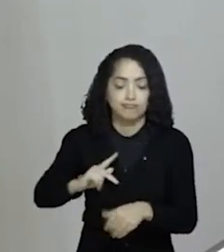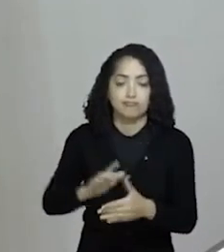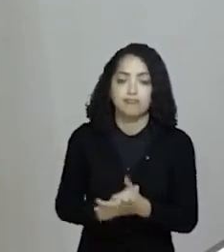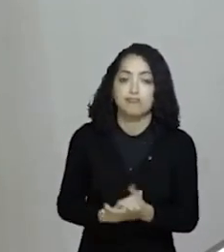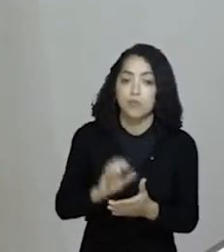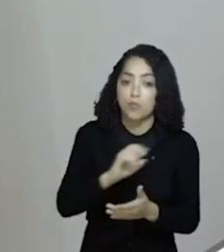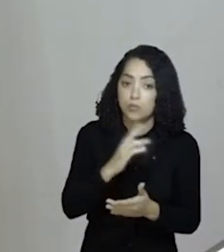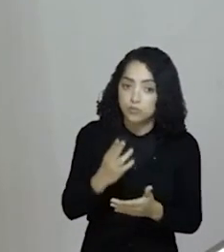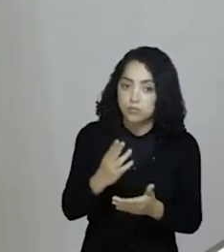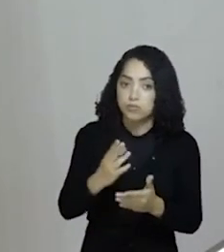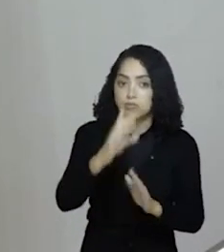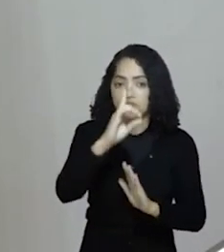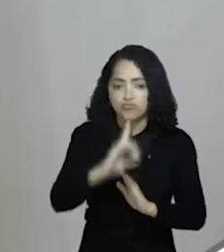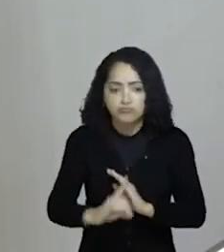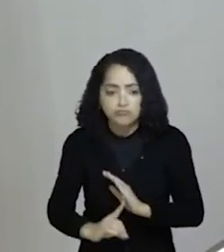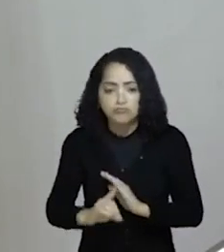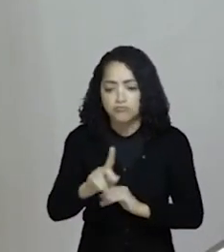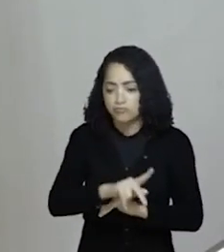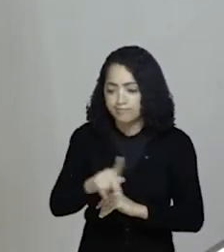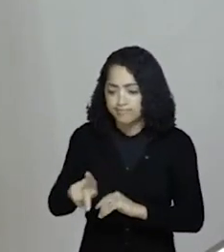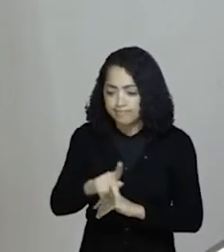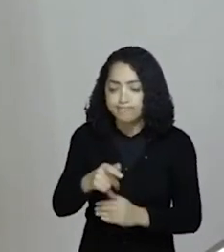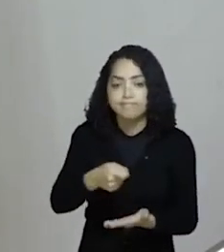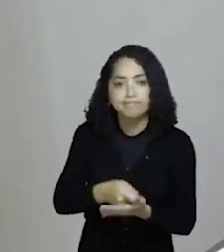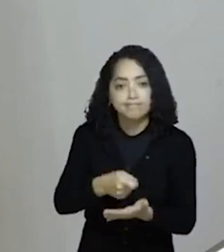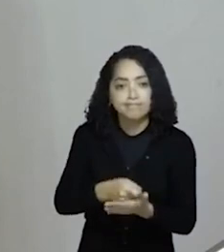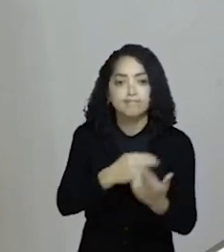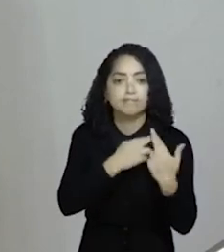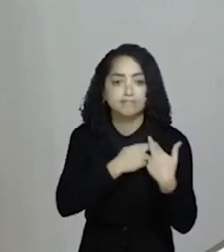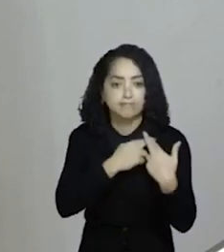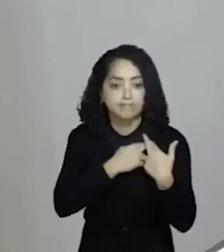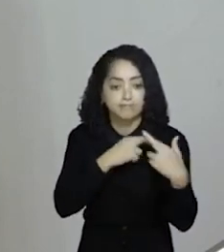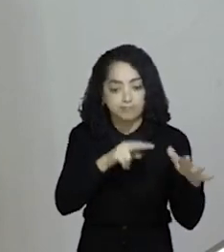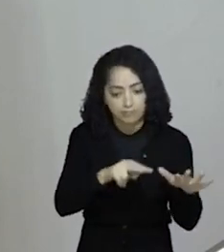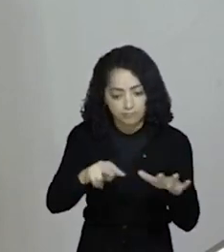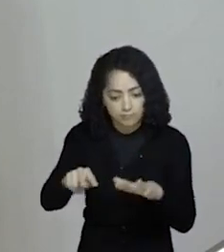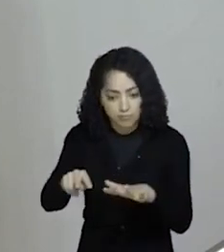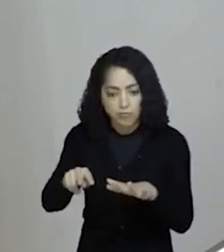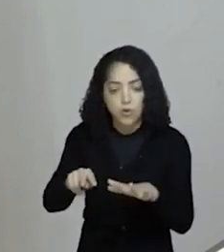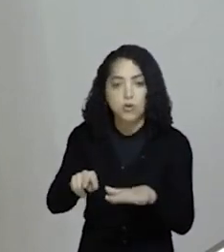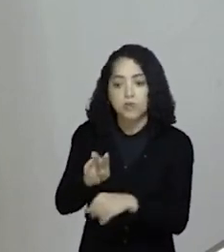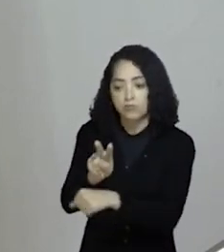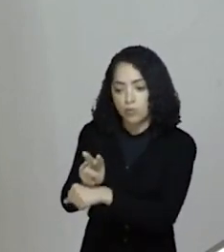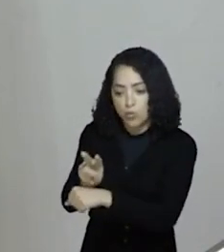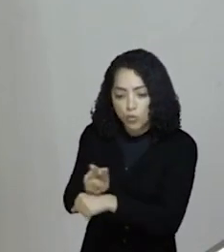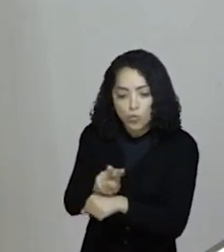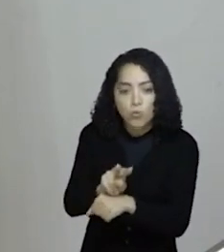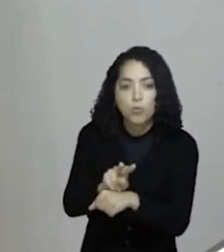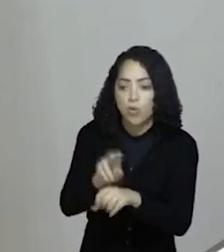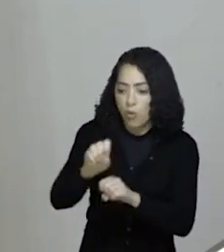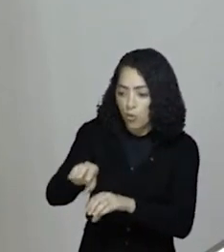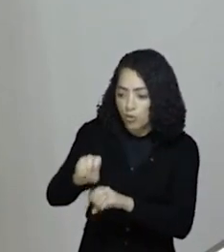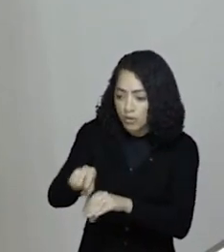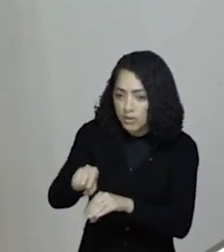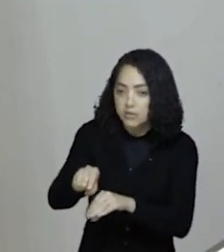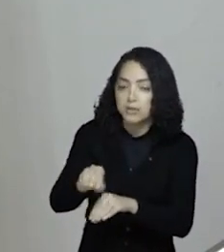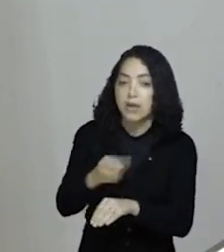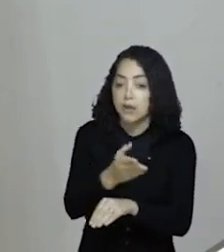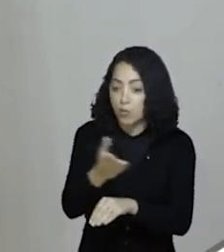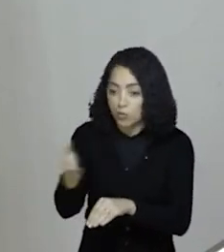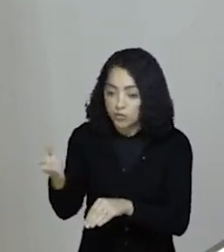diretores, coordenadores, os professores têm a obrigação, durante esta semana, de orientar os seus alunos sobre seus direitos.